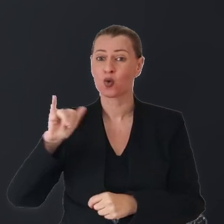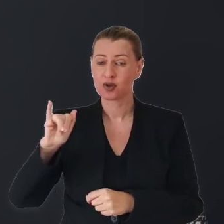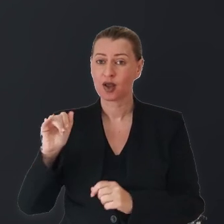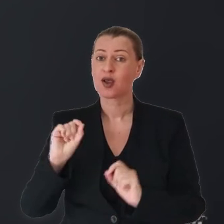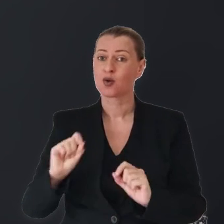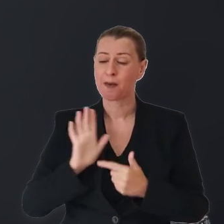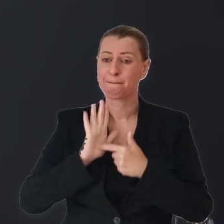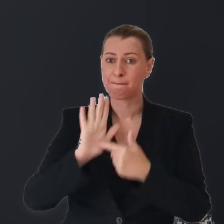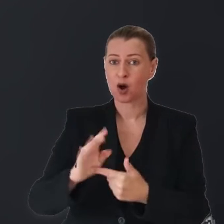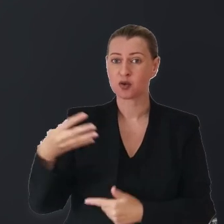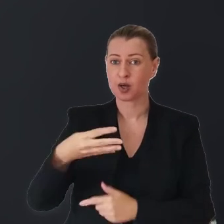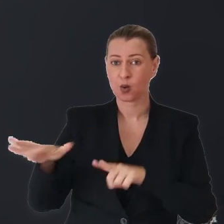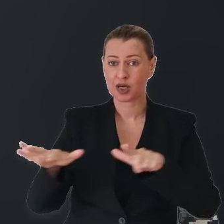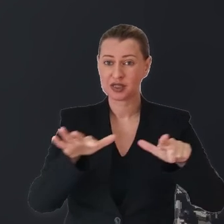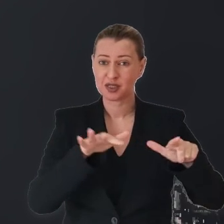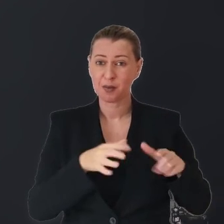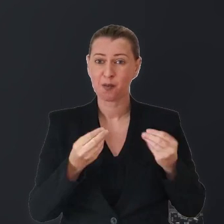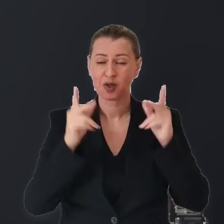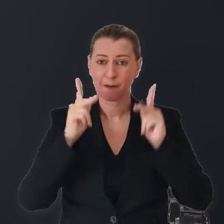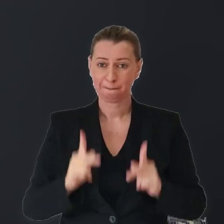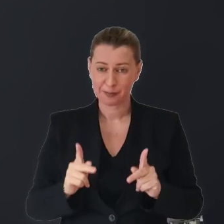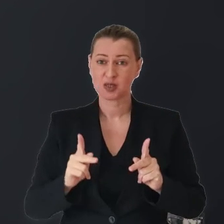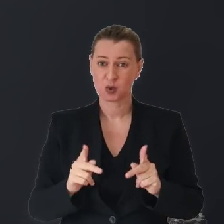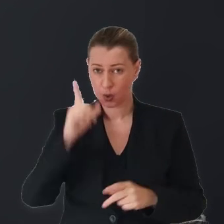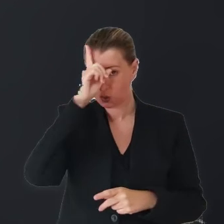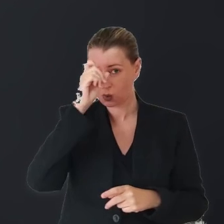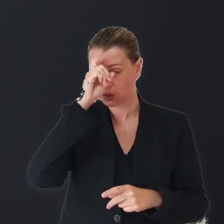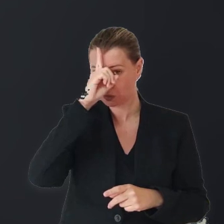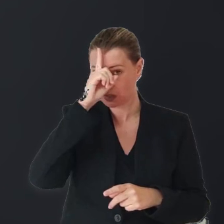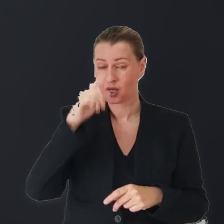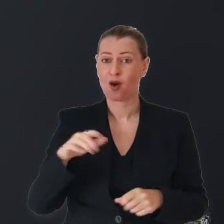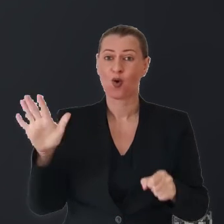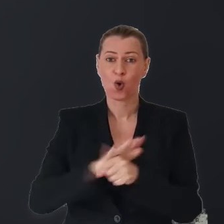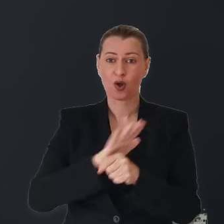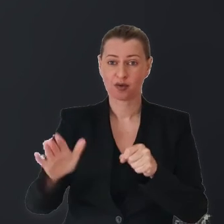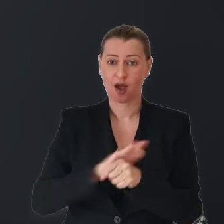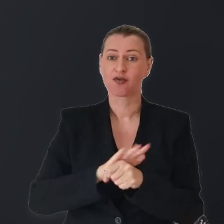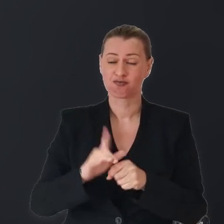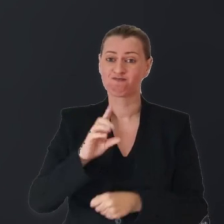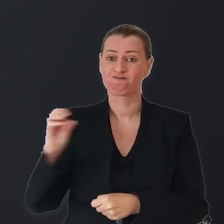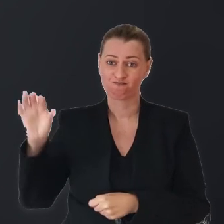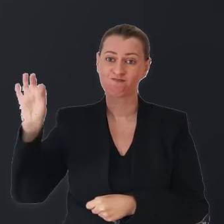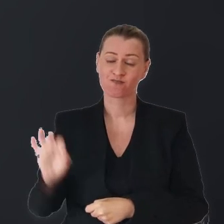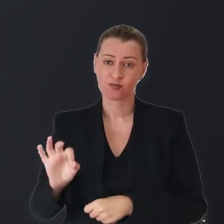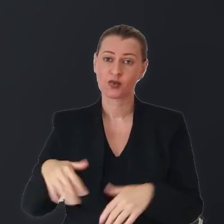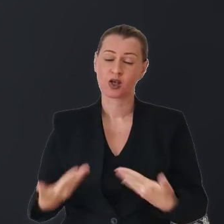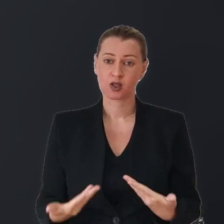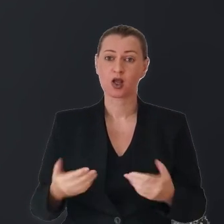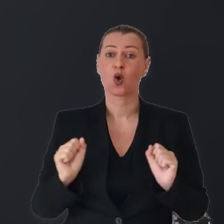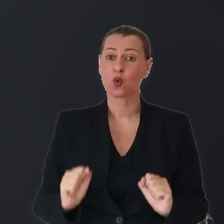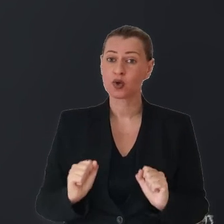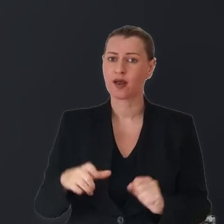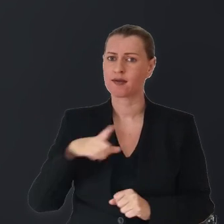4ª semana seguida, situação de superlotação, com operação acima de 100% da capacidade. Junto à